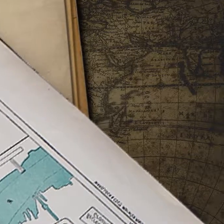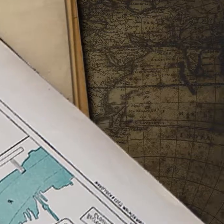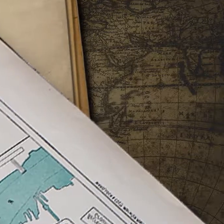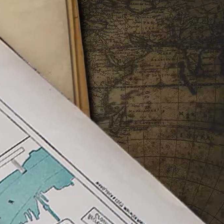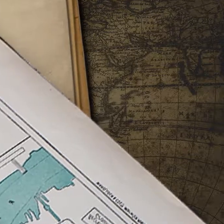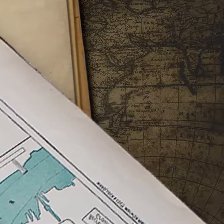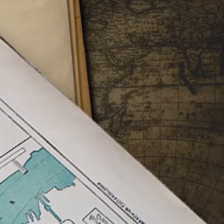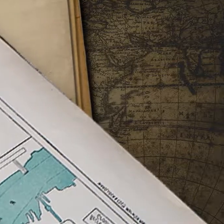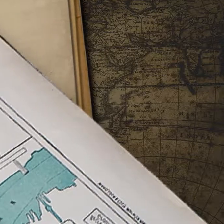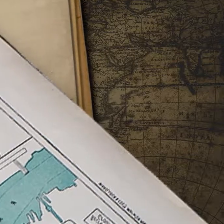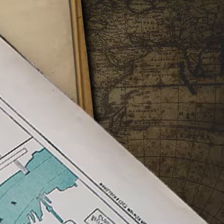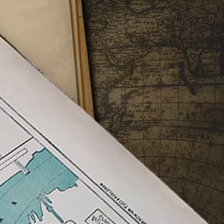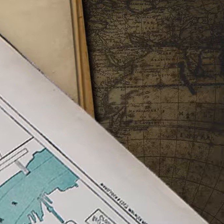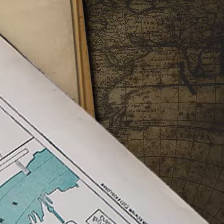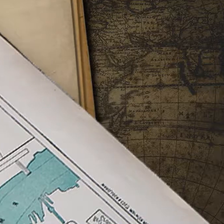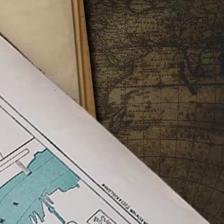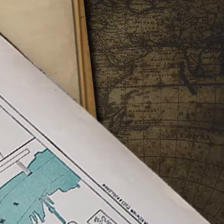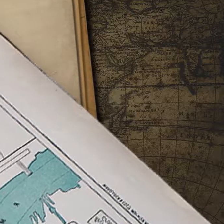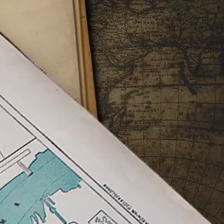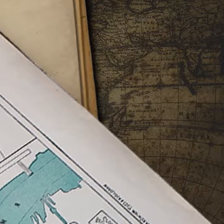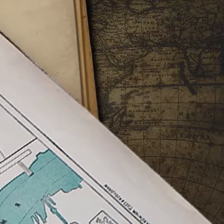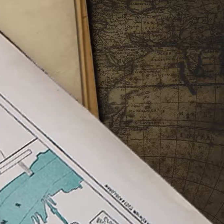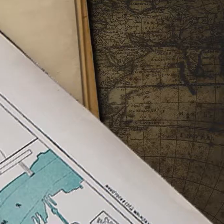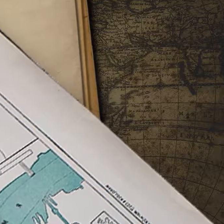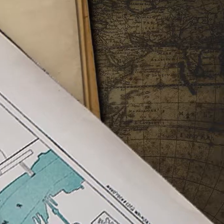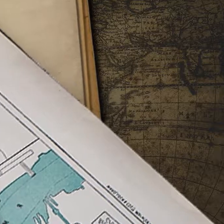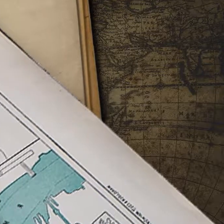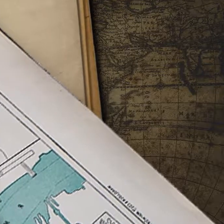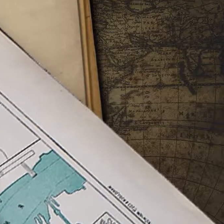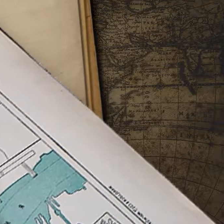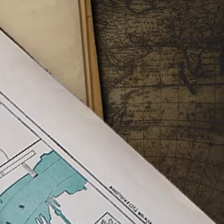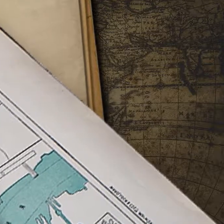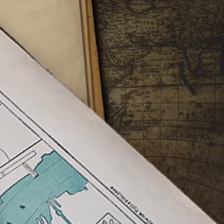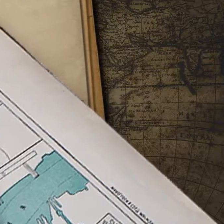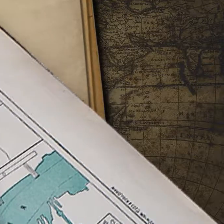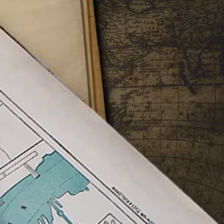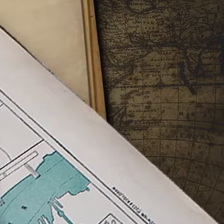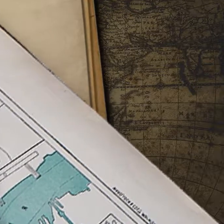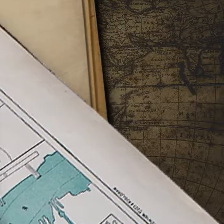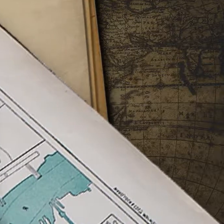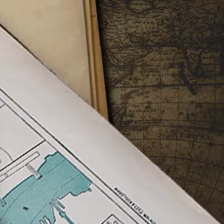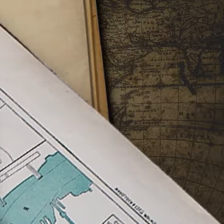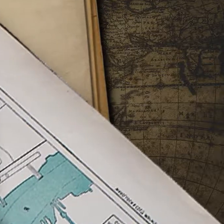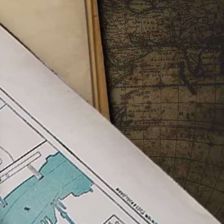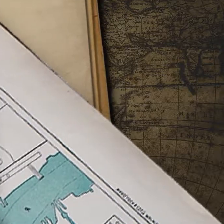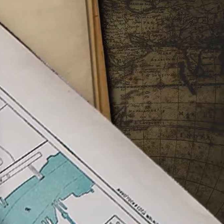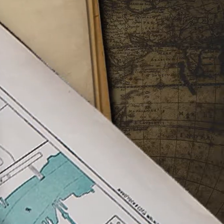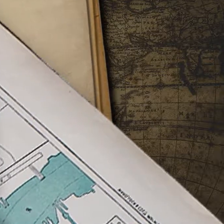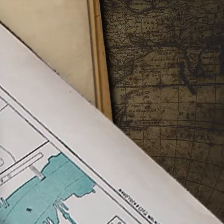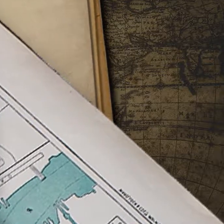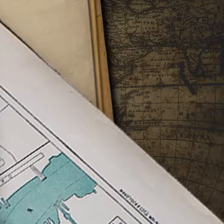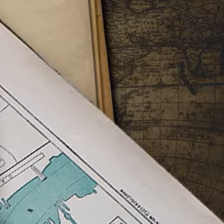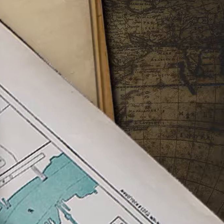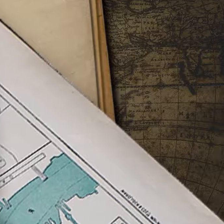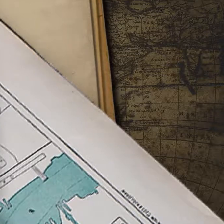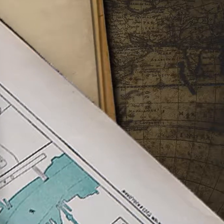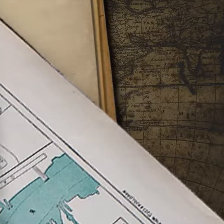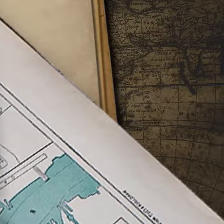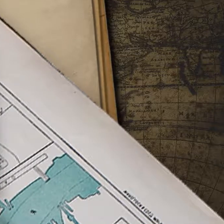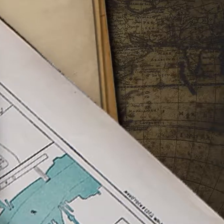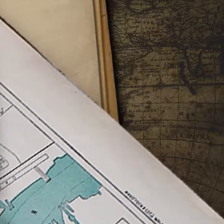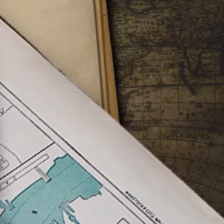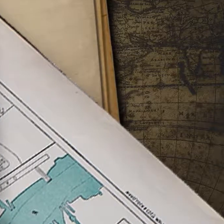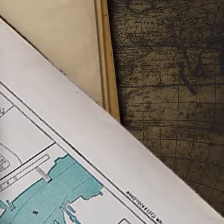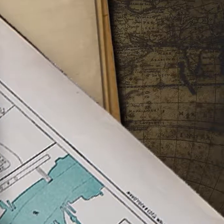John Bunsby no cais. O capitão veste calças claras e tem os cabelos curtos. Atrás do Sr. Fogg e de